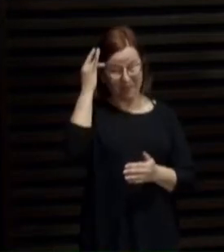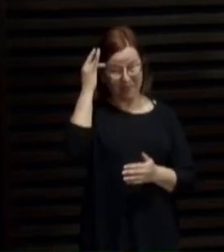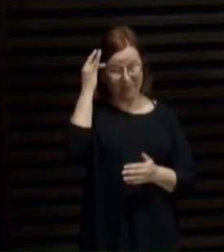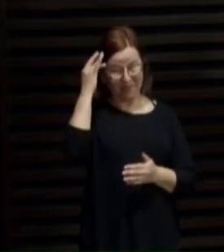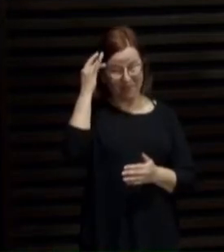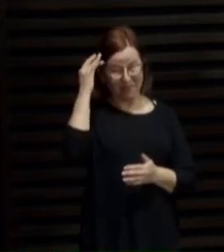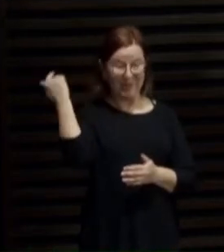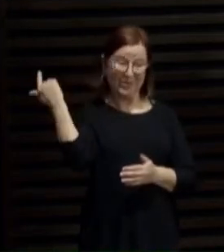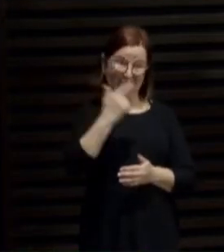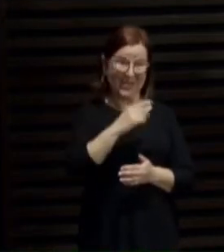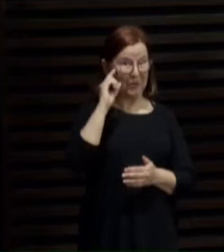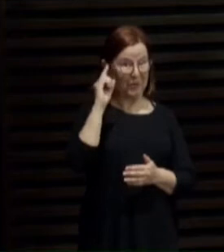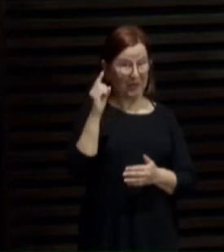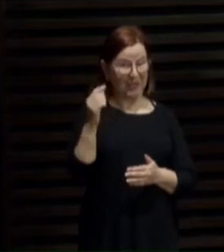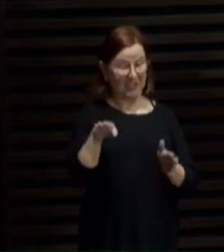em 74.